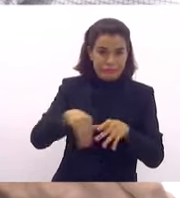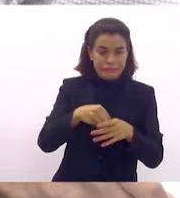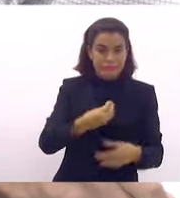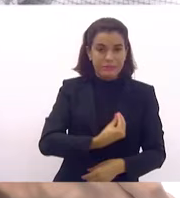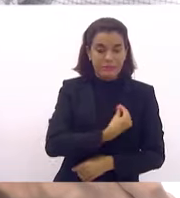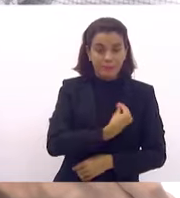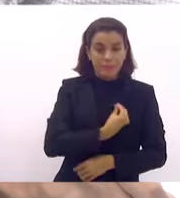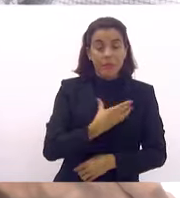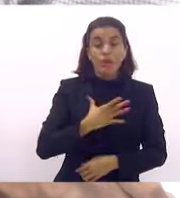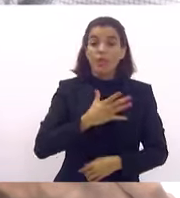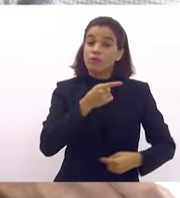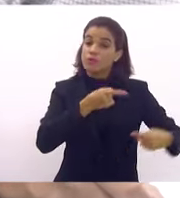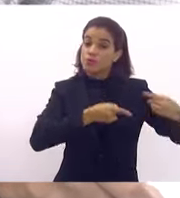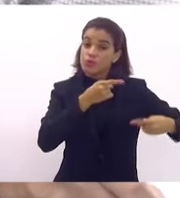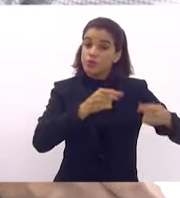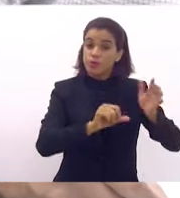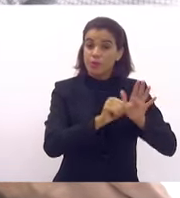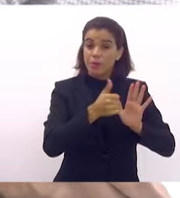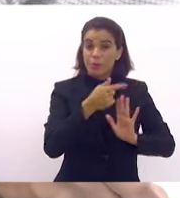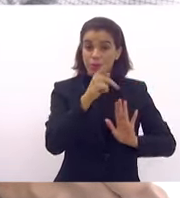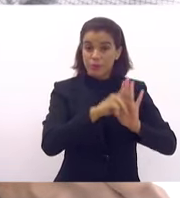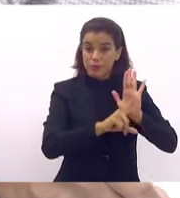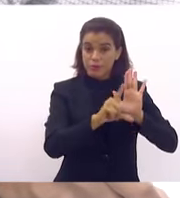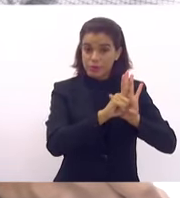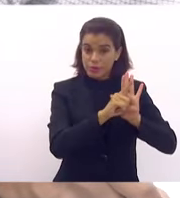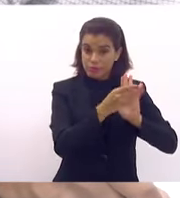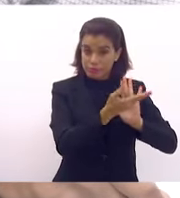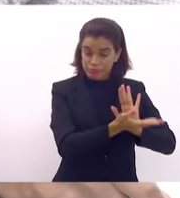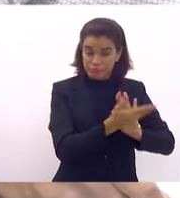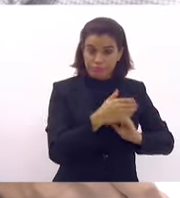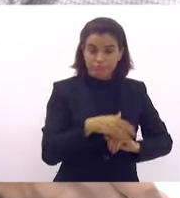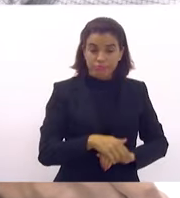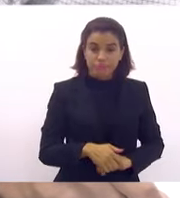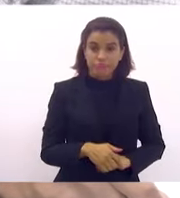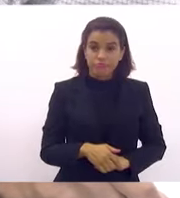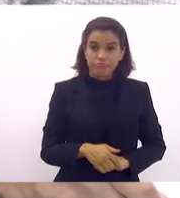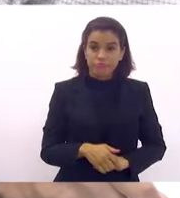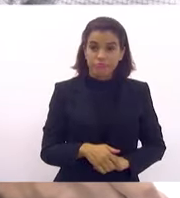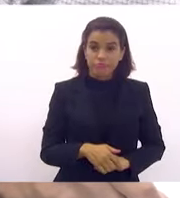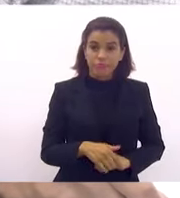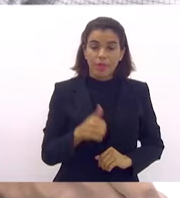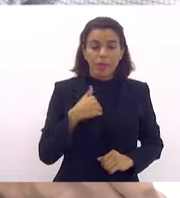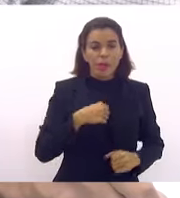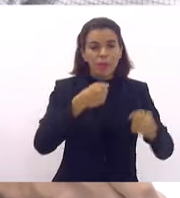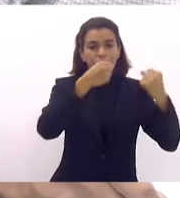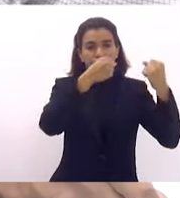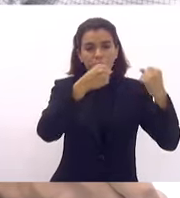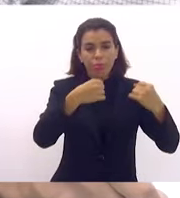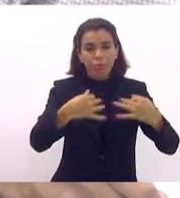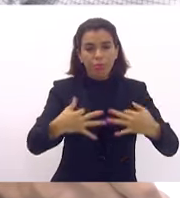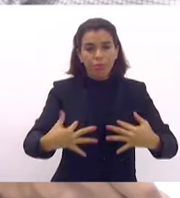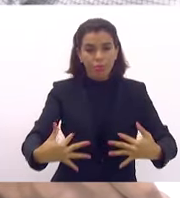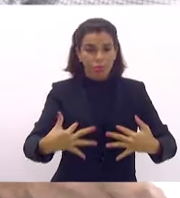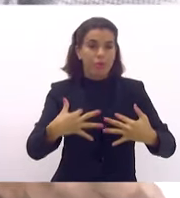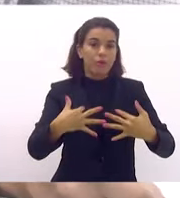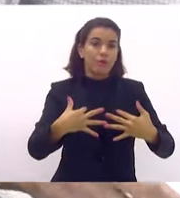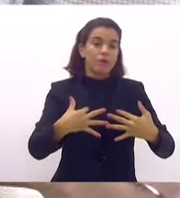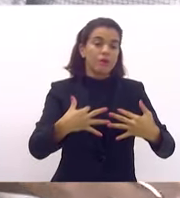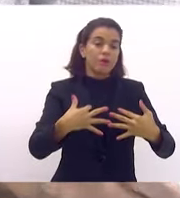discutindo, então, o primeiro projeto de relatoria de Vossa Excelência. Então, eu estava esclarecendo que